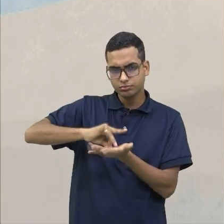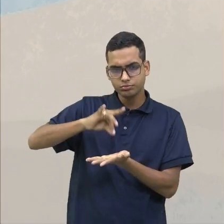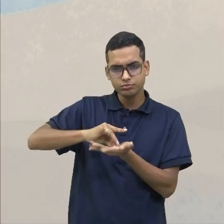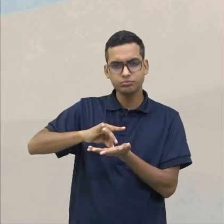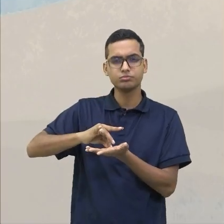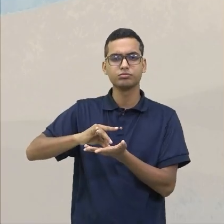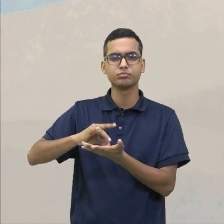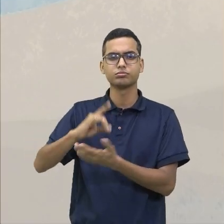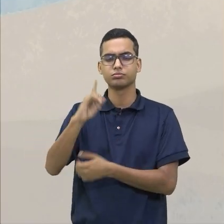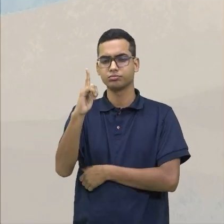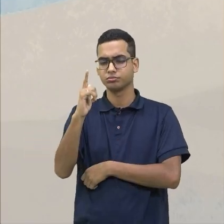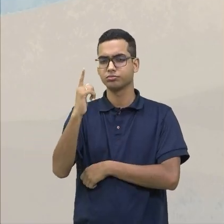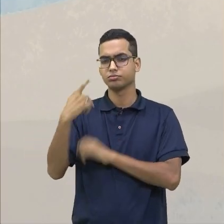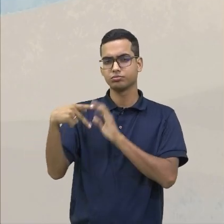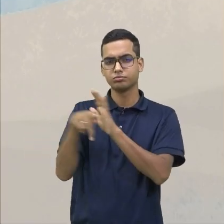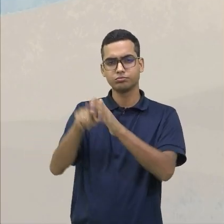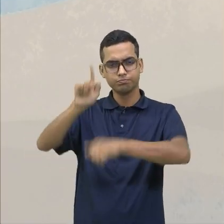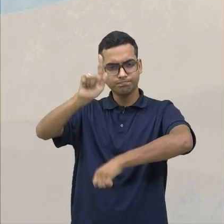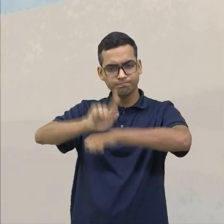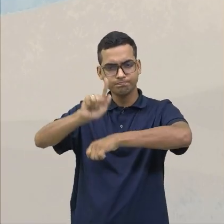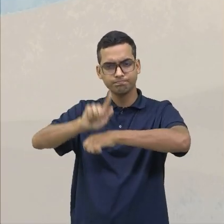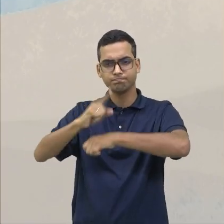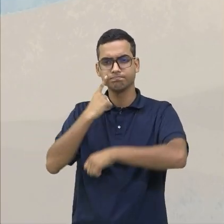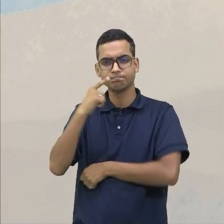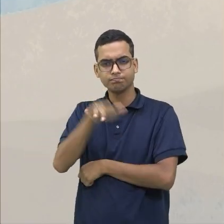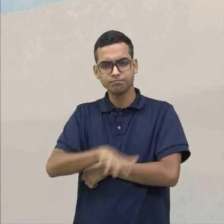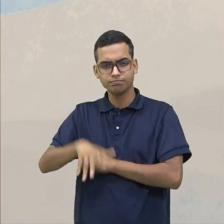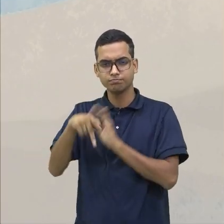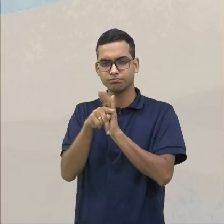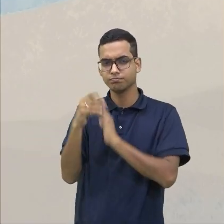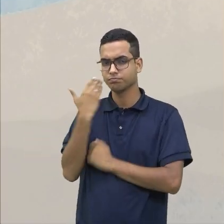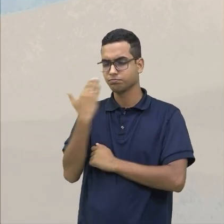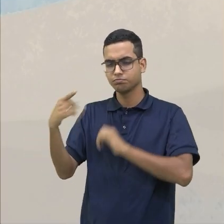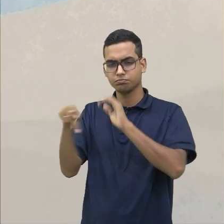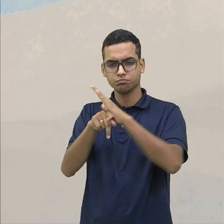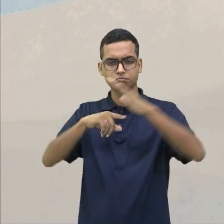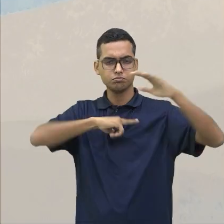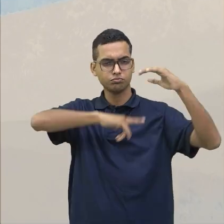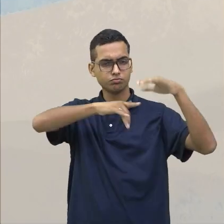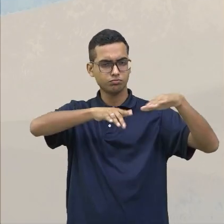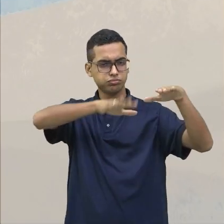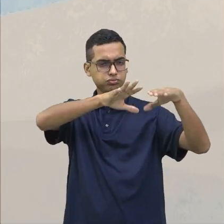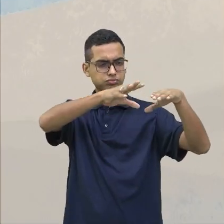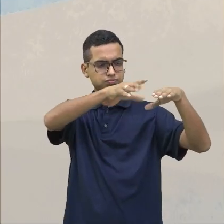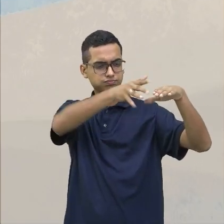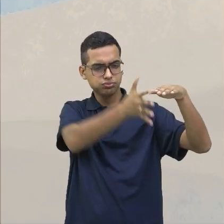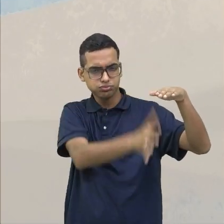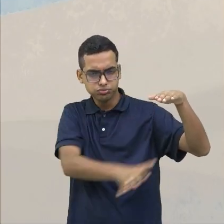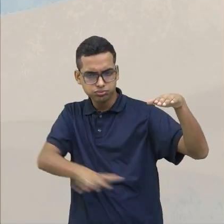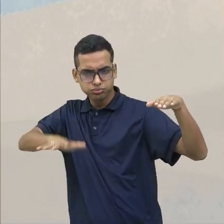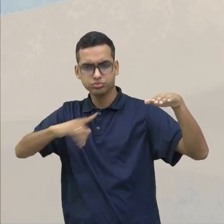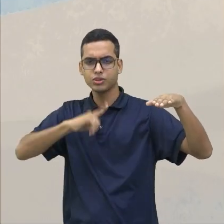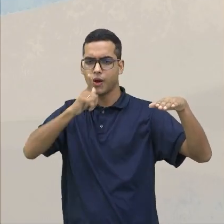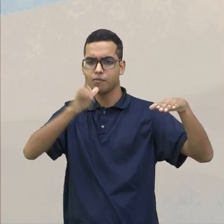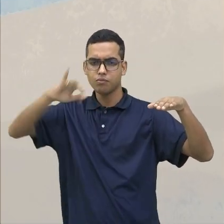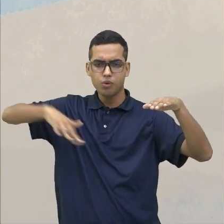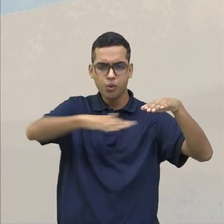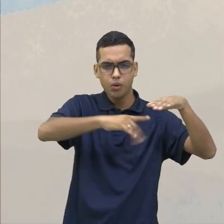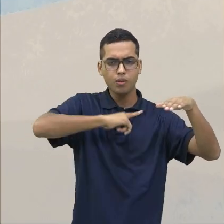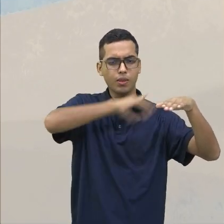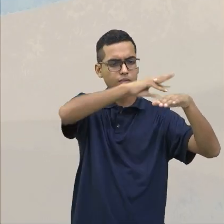natural presos em rochas impermeáveis, flutuando sob rochas permeáveis naturalmente cheias de água.